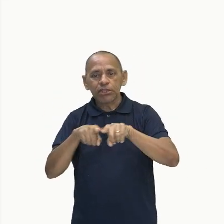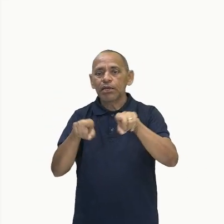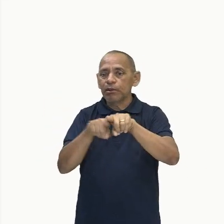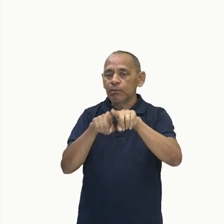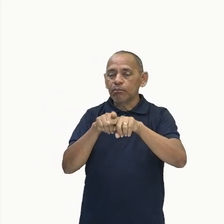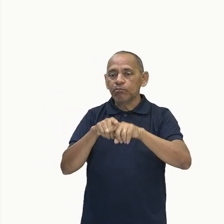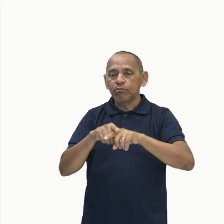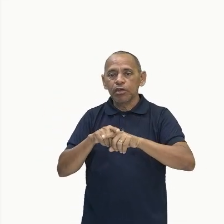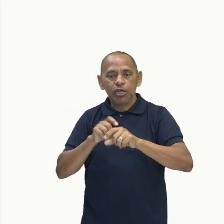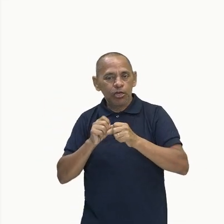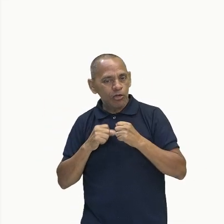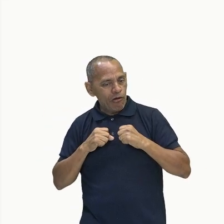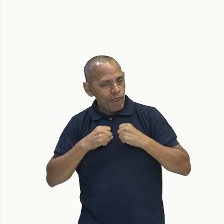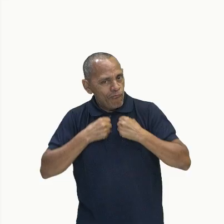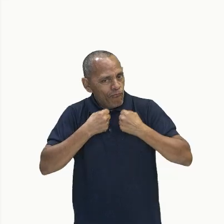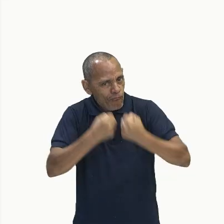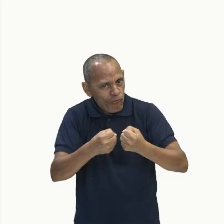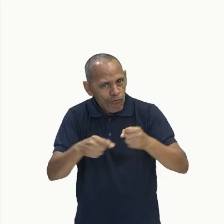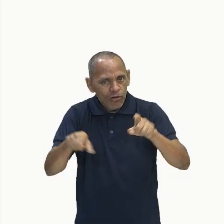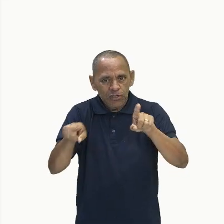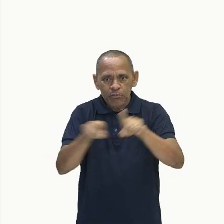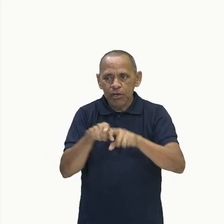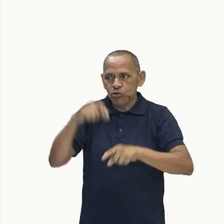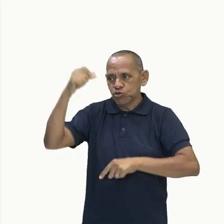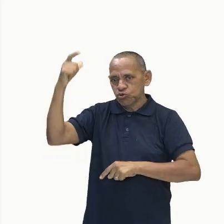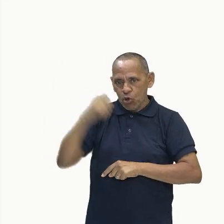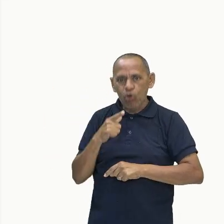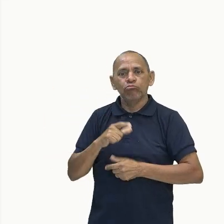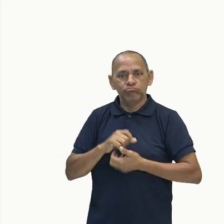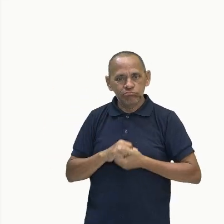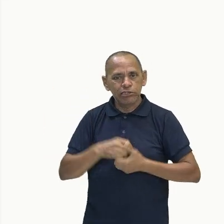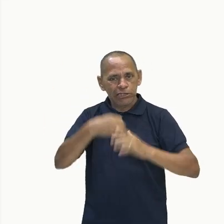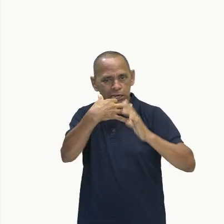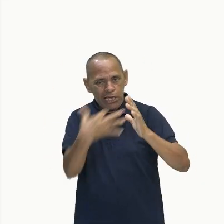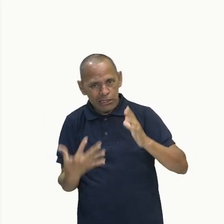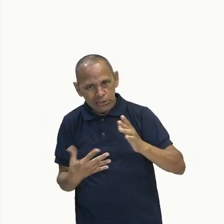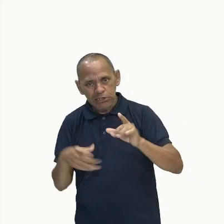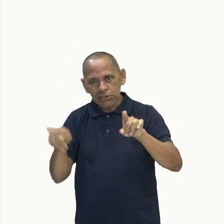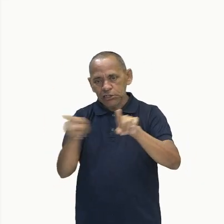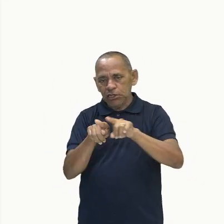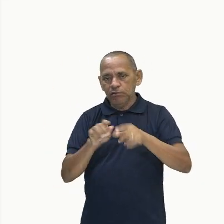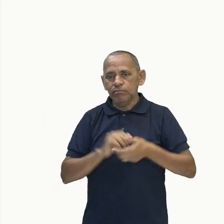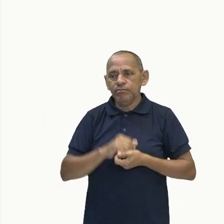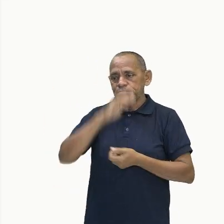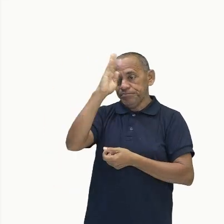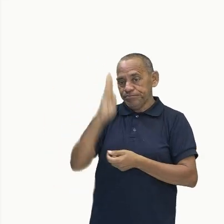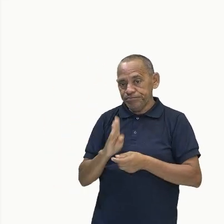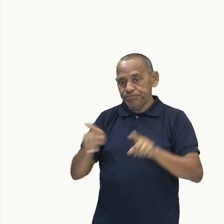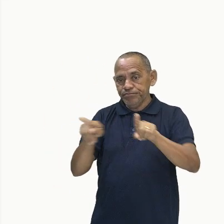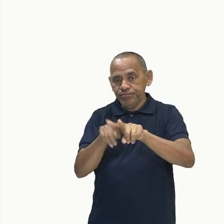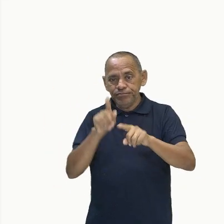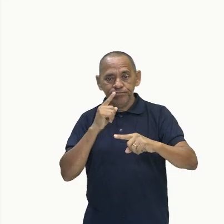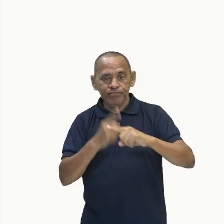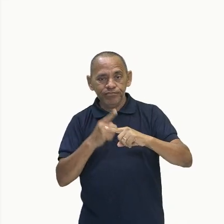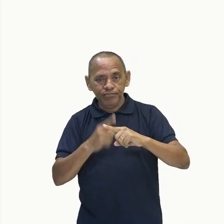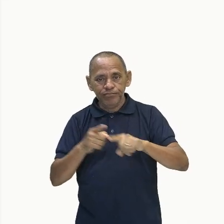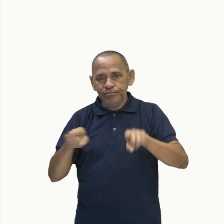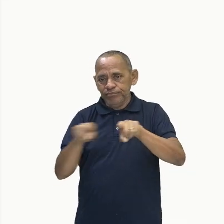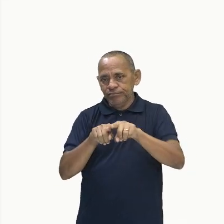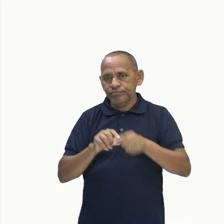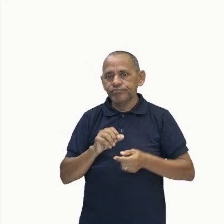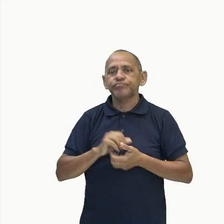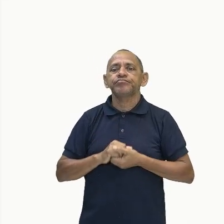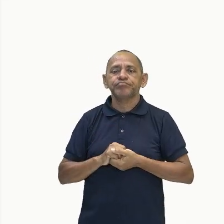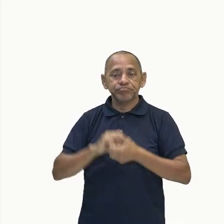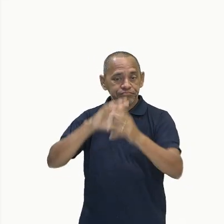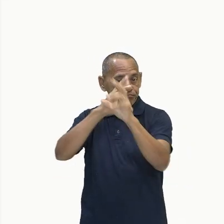Exatamente. Então, o sol vai ser esse elemento que vai ajudar a caracterizar a brasilidade, junto com o cacto, que representa uma importante